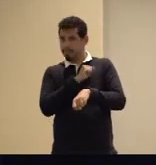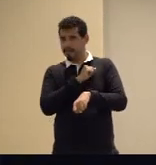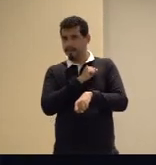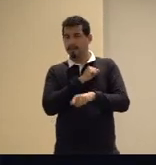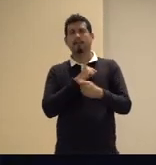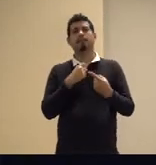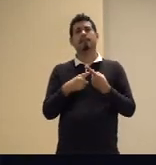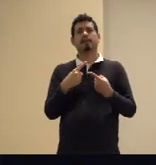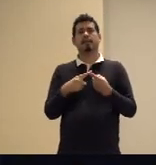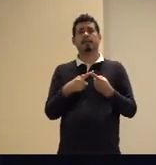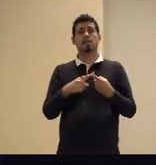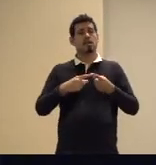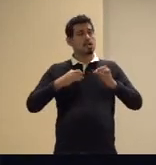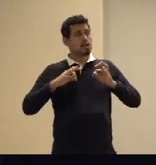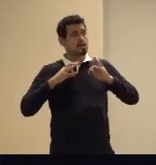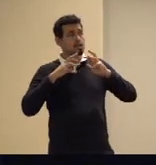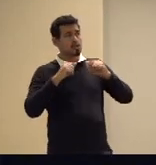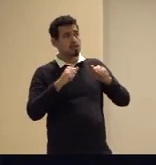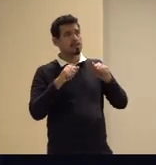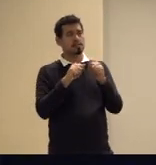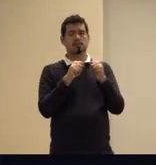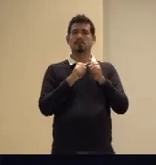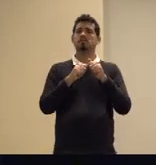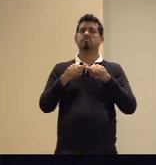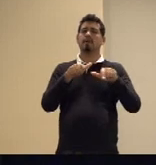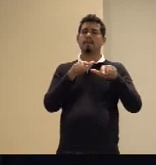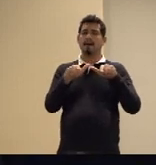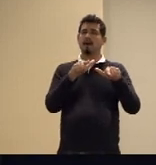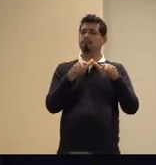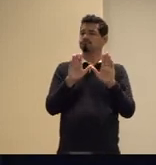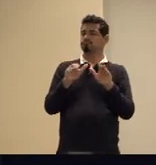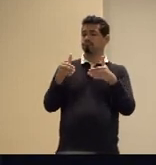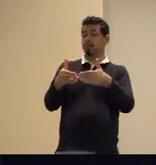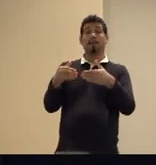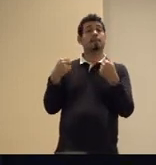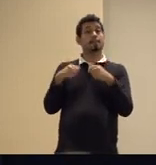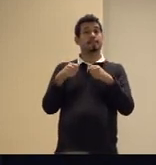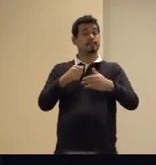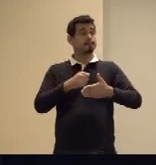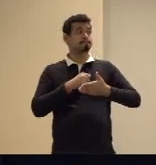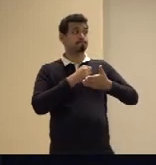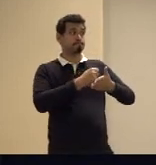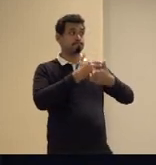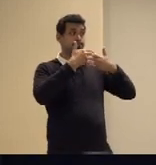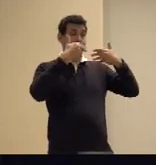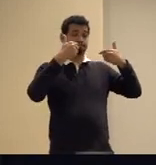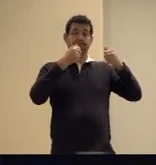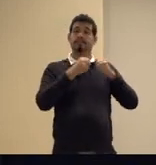Por quê? Porque todos os equipamentos da rede têm que favorecer o